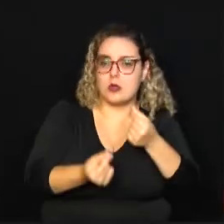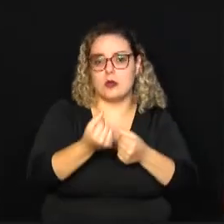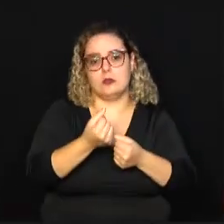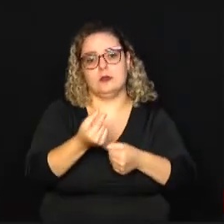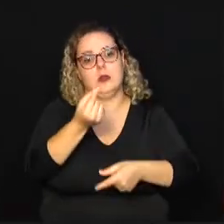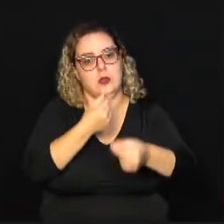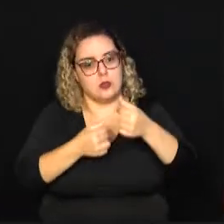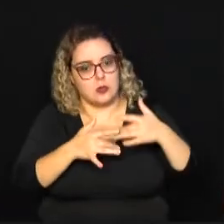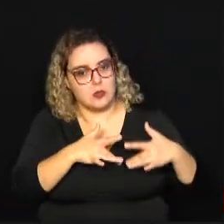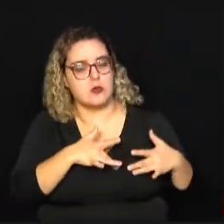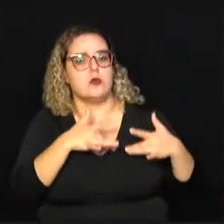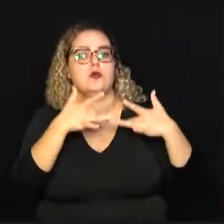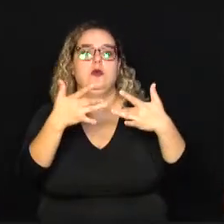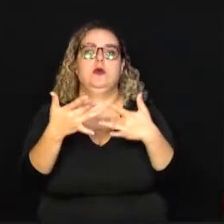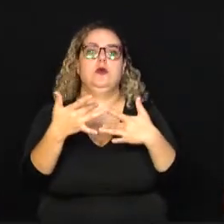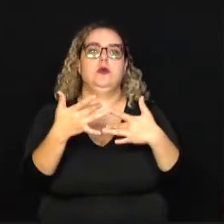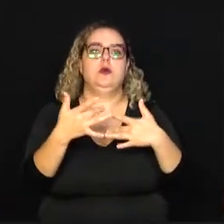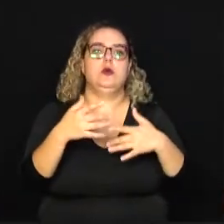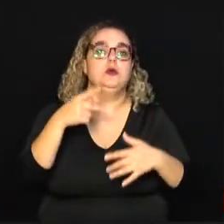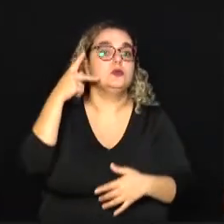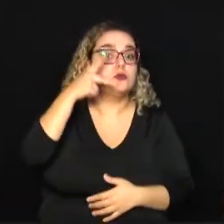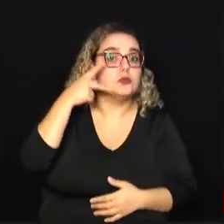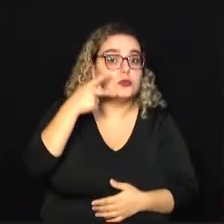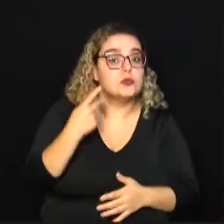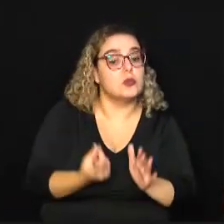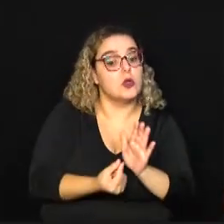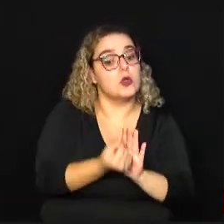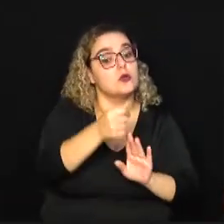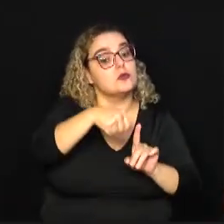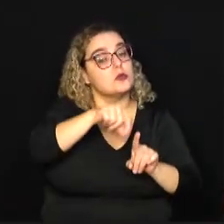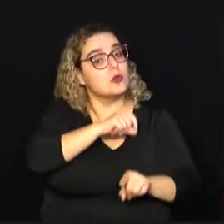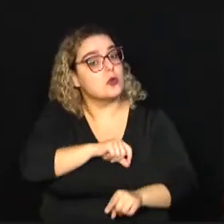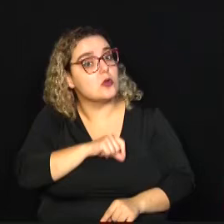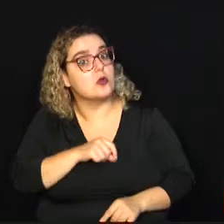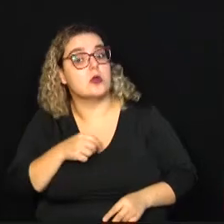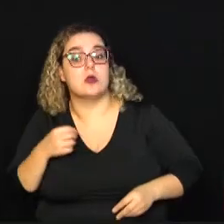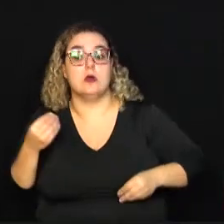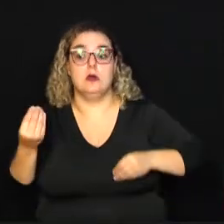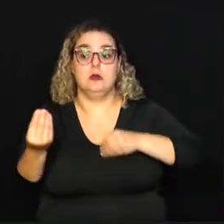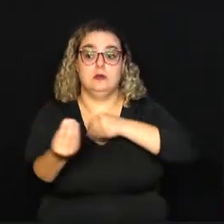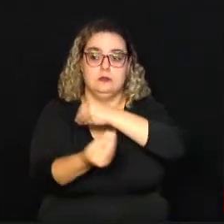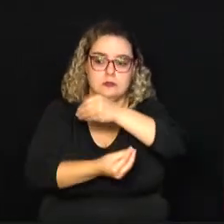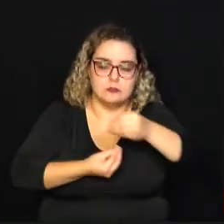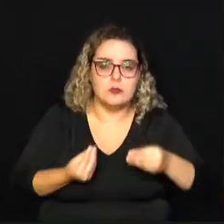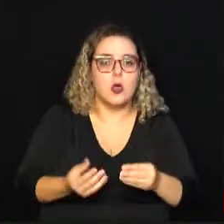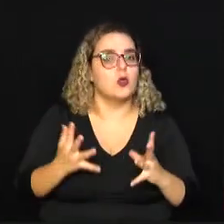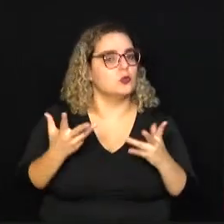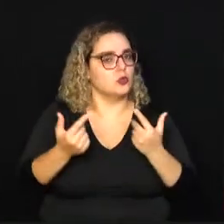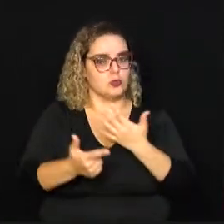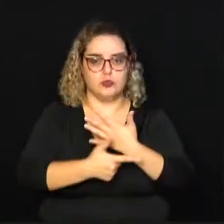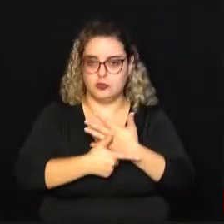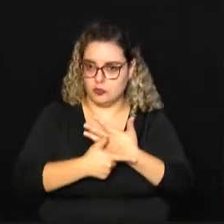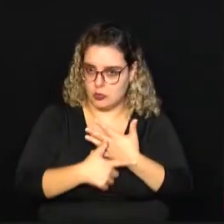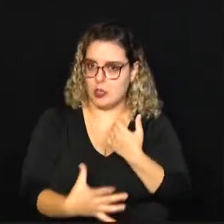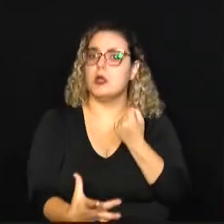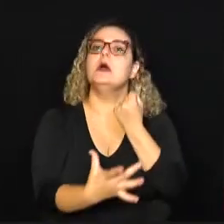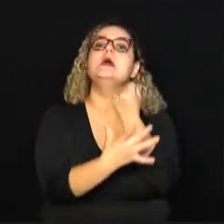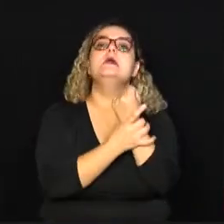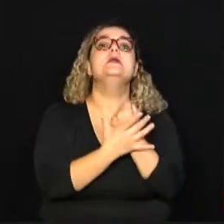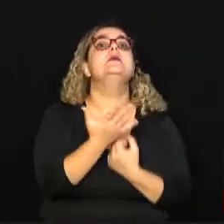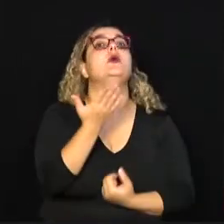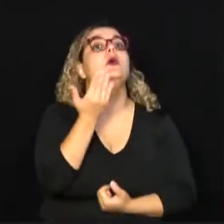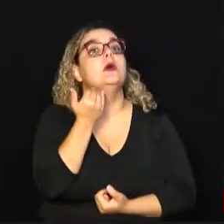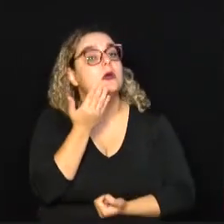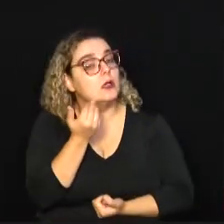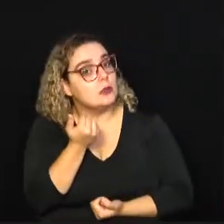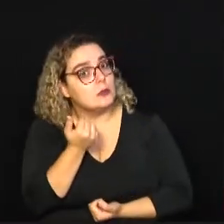das políticas de geração de renda, né, das políticas de transferência de renda, todos esses têm um papel central. Segurança alimentar,